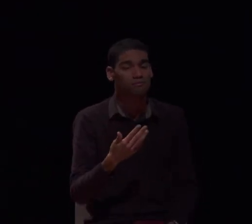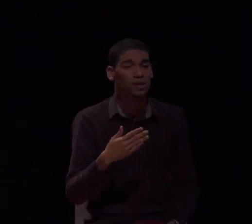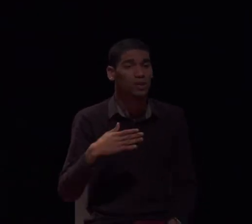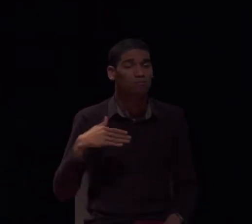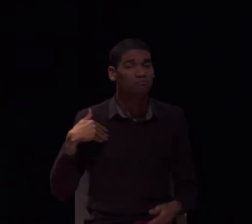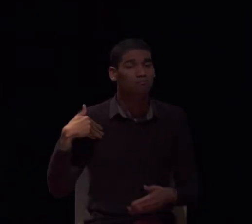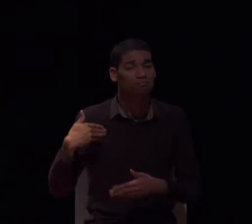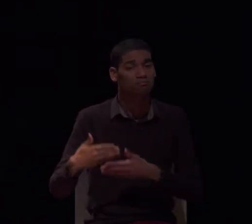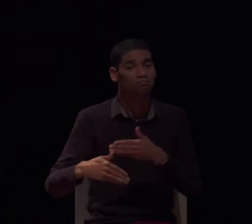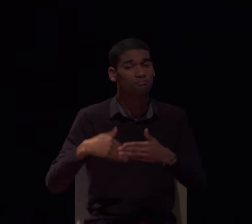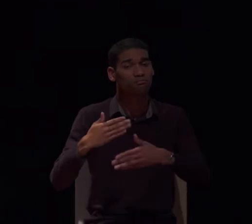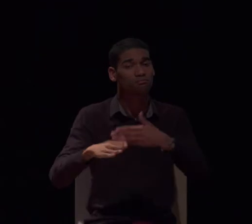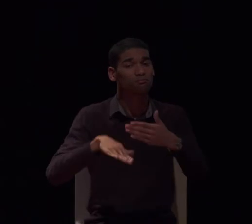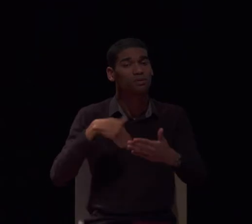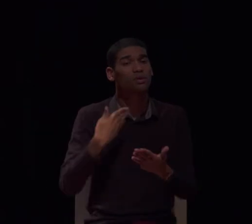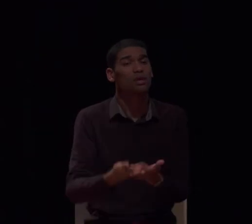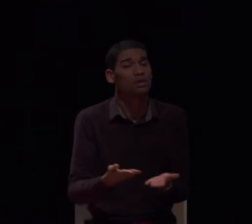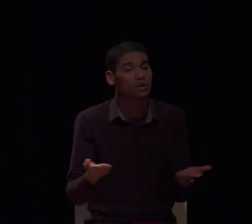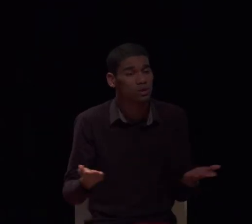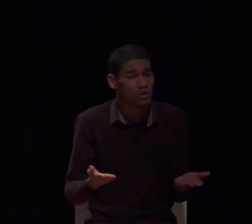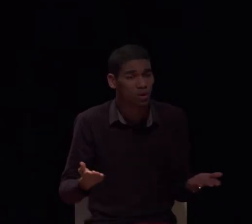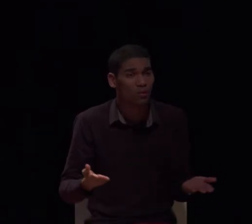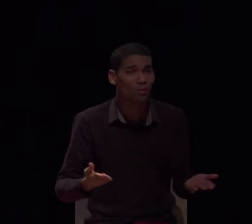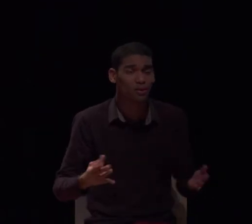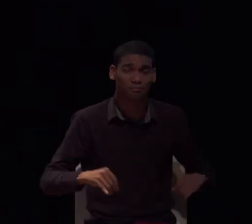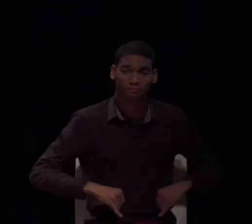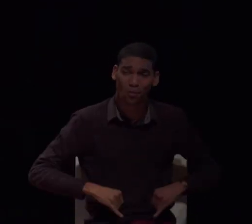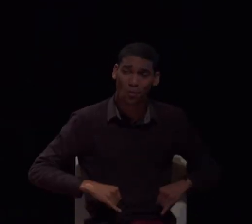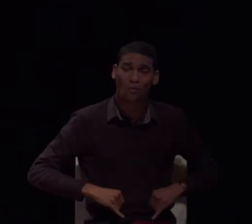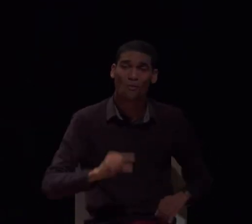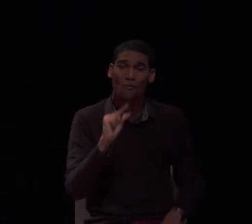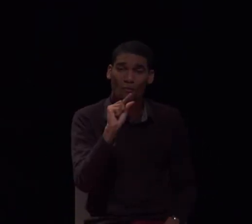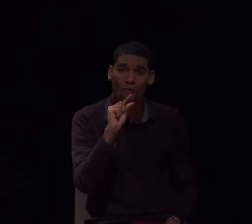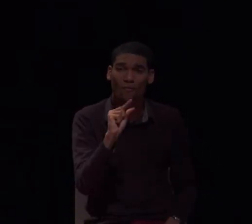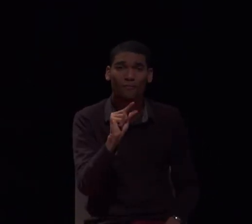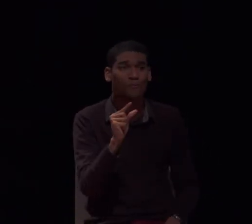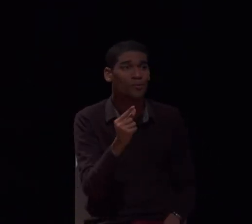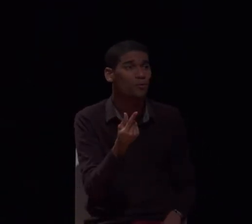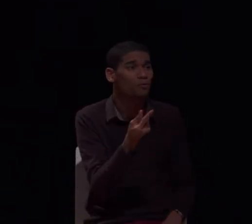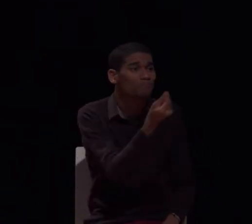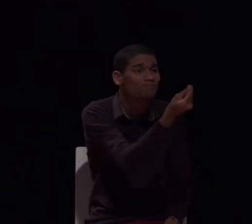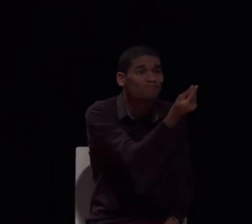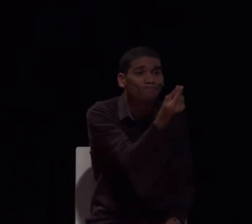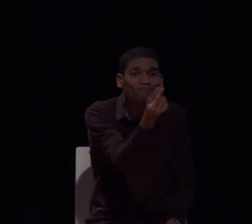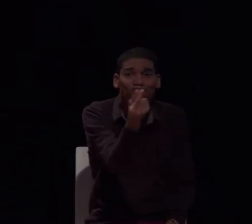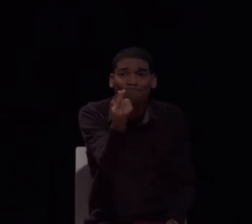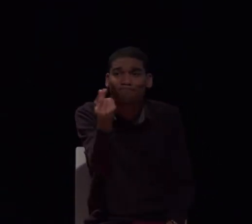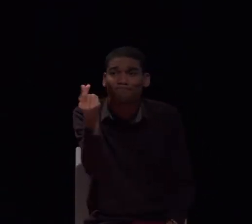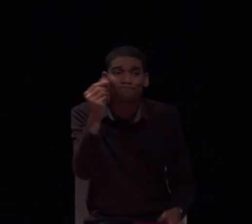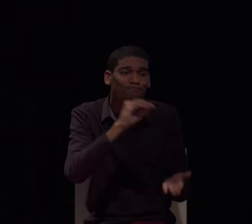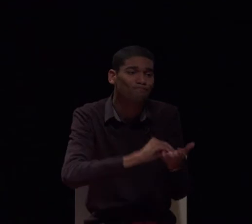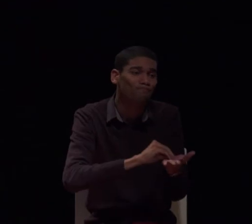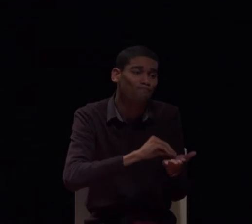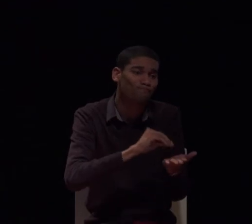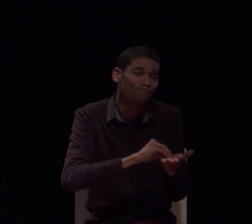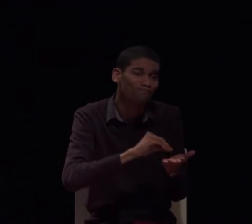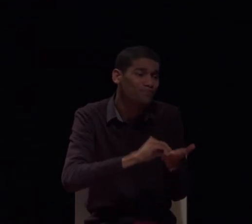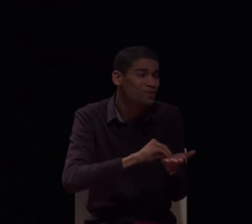sofrendo com essa dificuldade de encontrar o financiamento para a realização desse